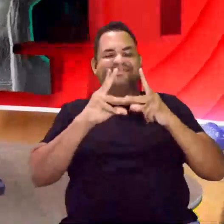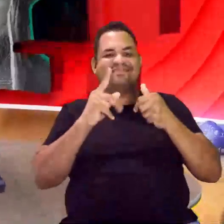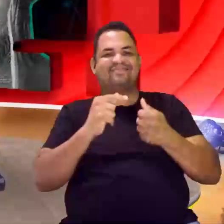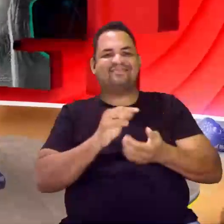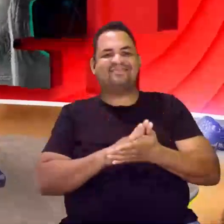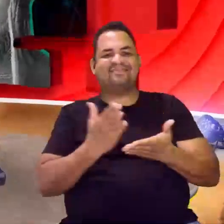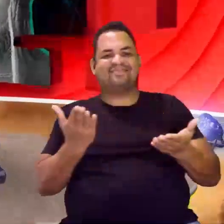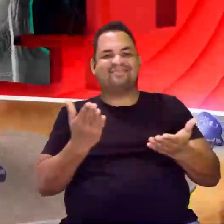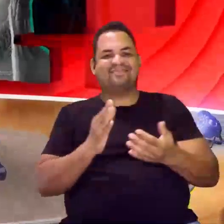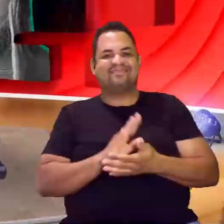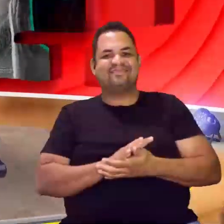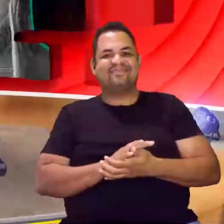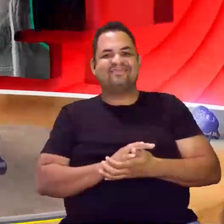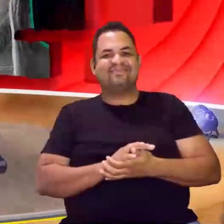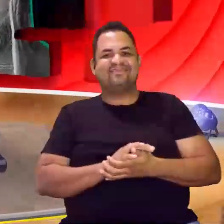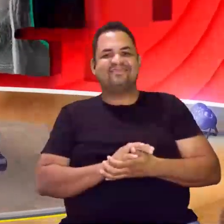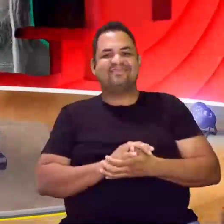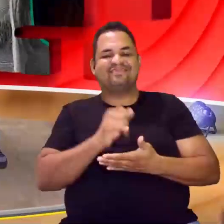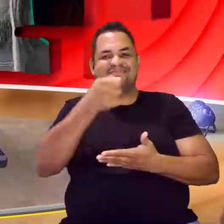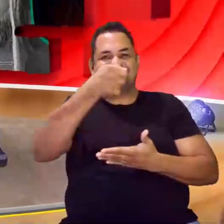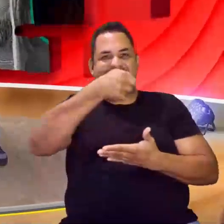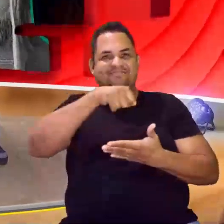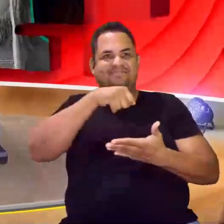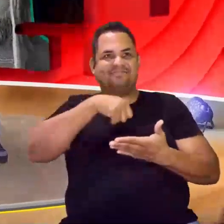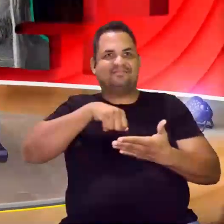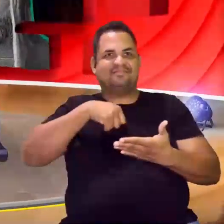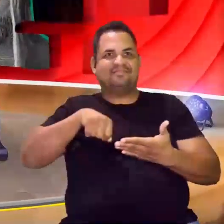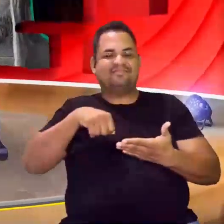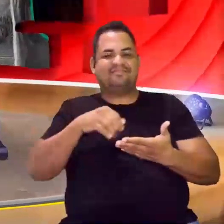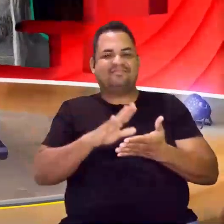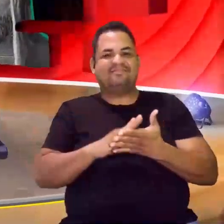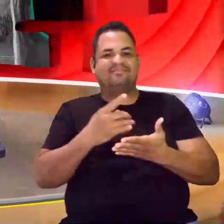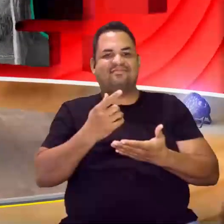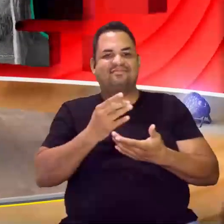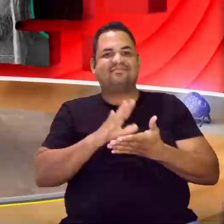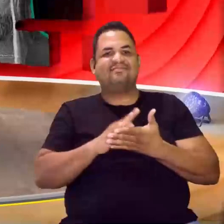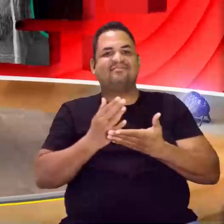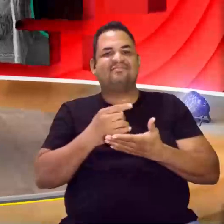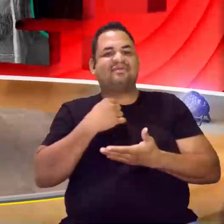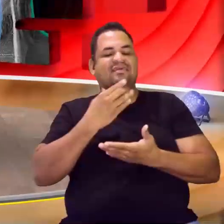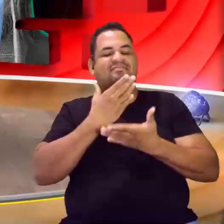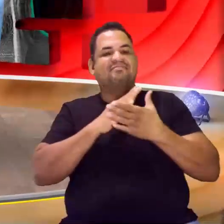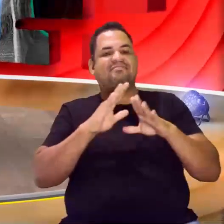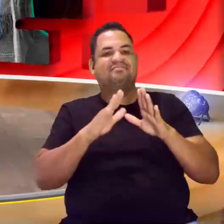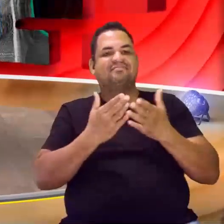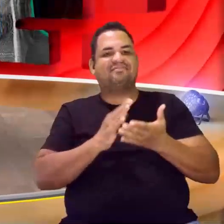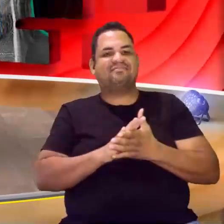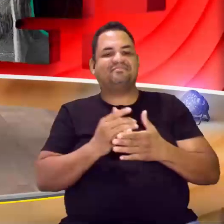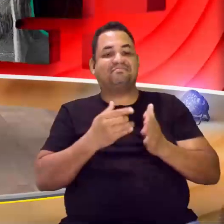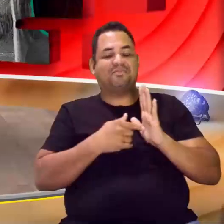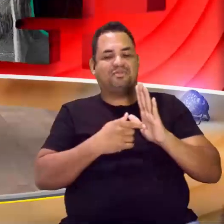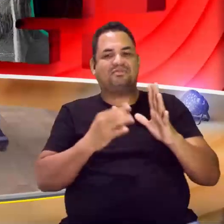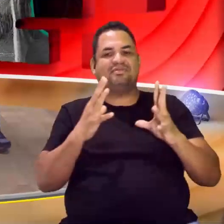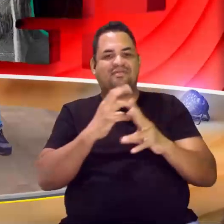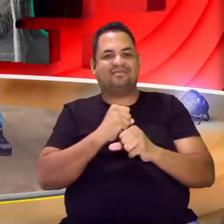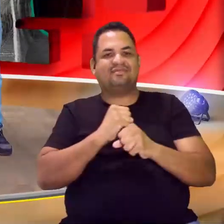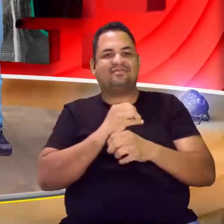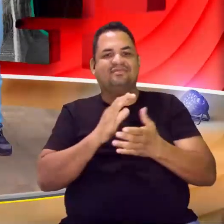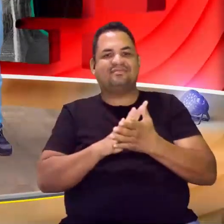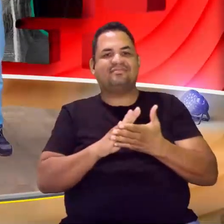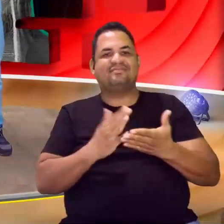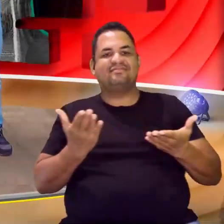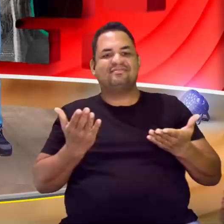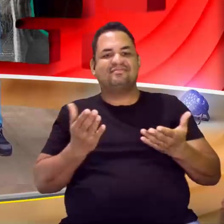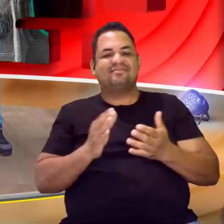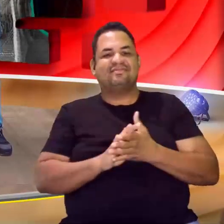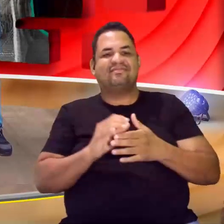Fizemos todas. Aqui a gente então vamos não falha uma, né? Aqui a gente mata a dúvida e mostra o cálculo, né? Então, estamos